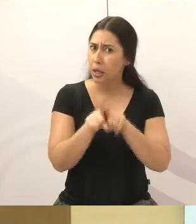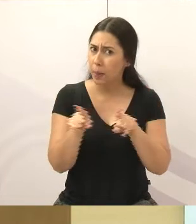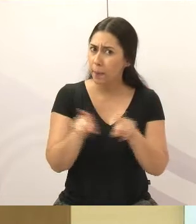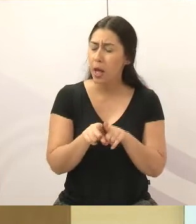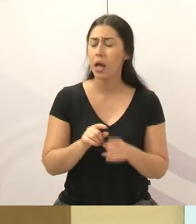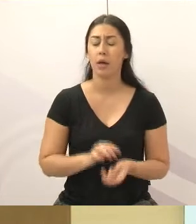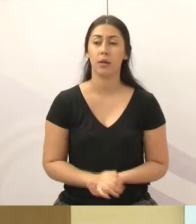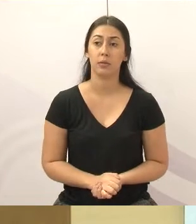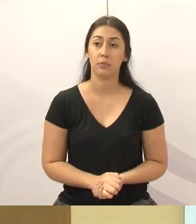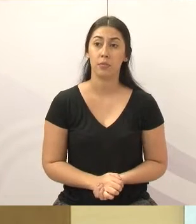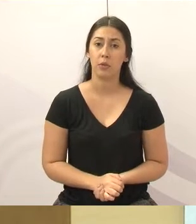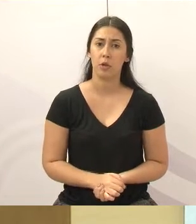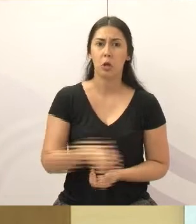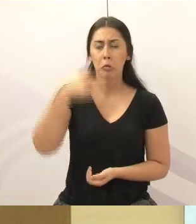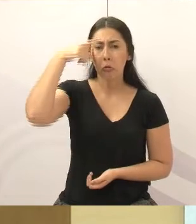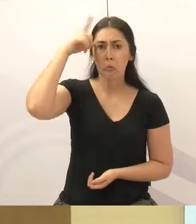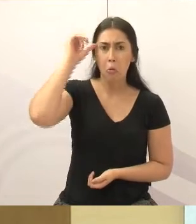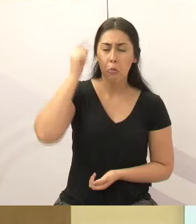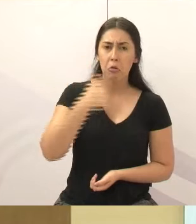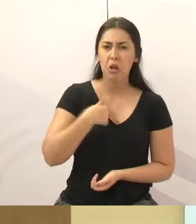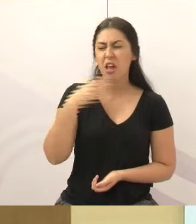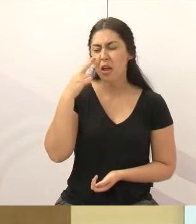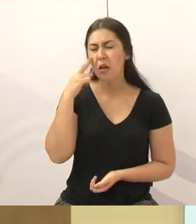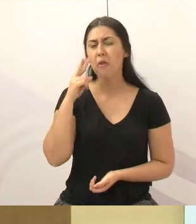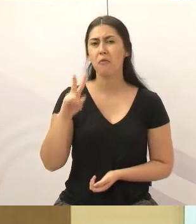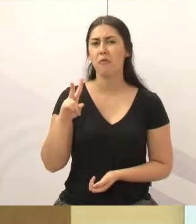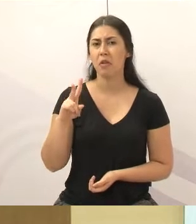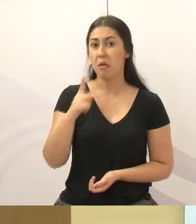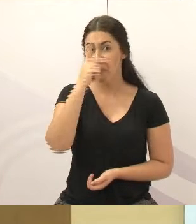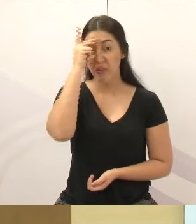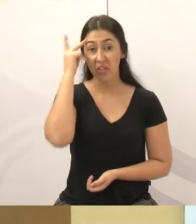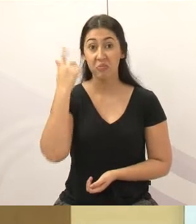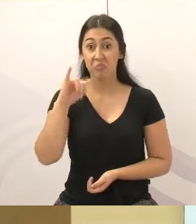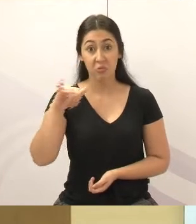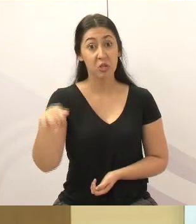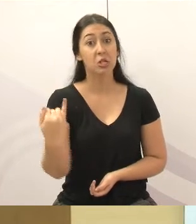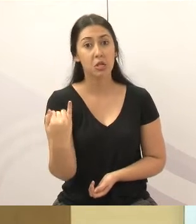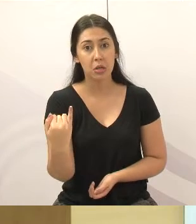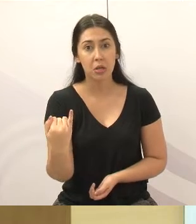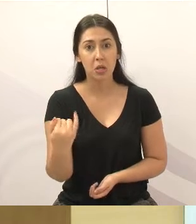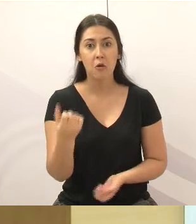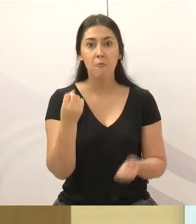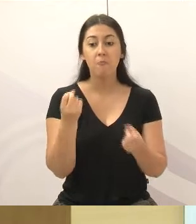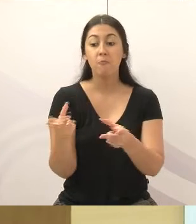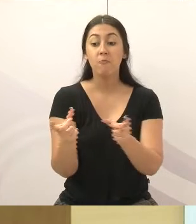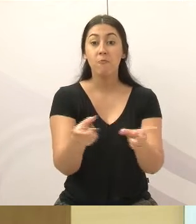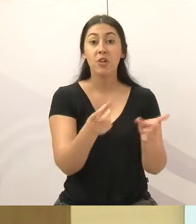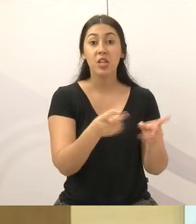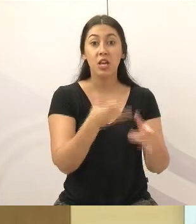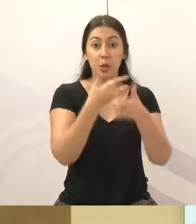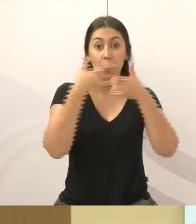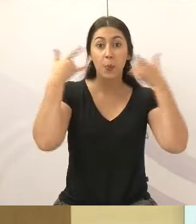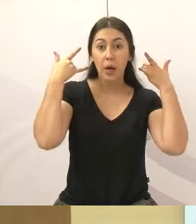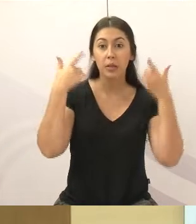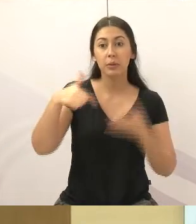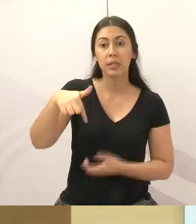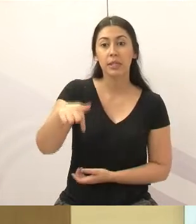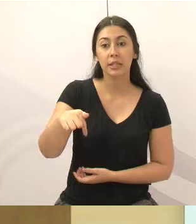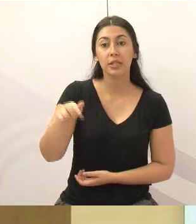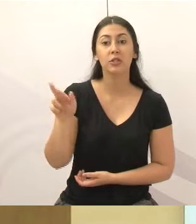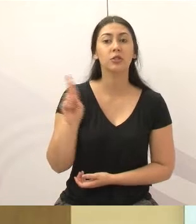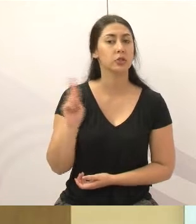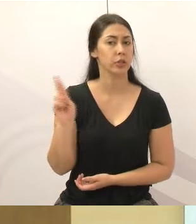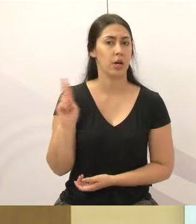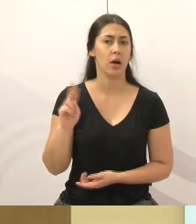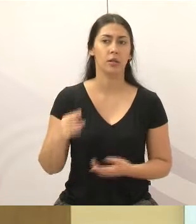Eu vi ontem máscara, pessoa, claro, aproveitando da situação também, vendendo máscara por R$7 cada máscara.